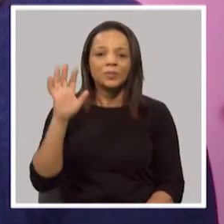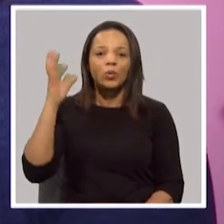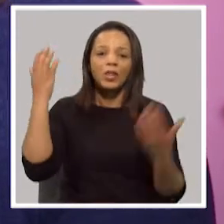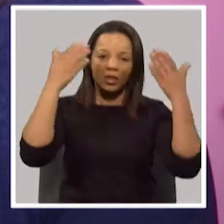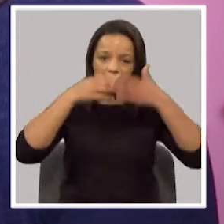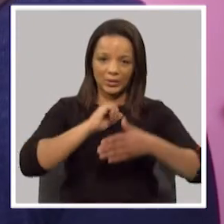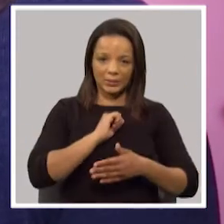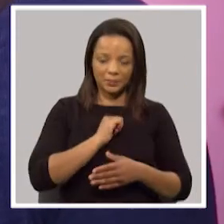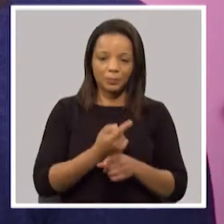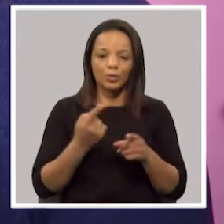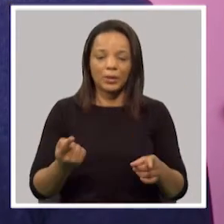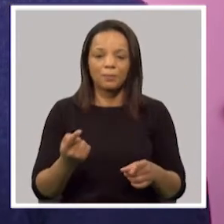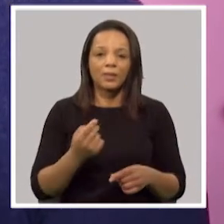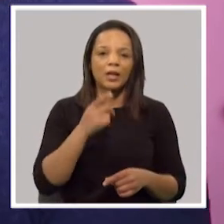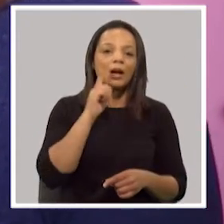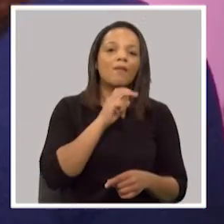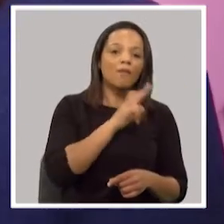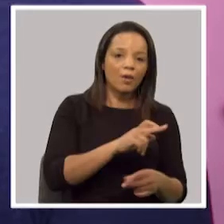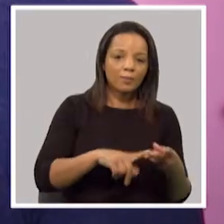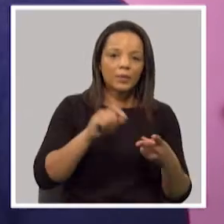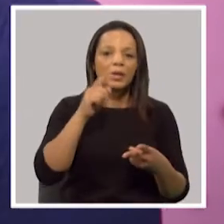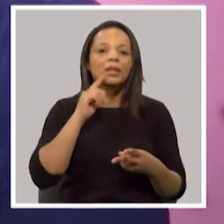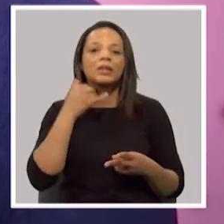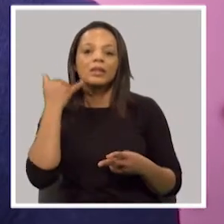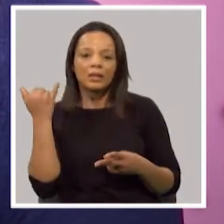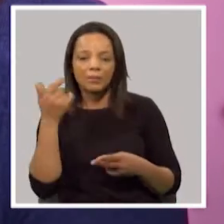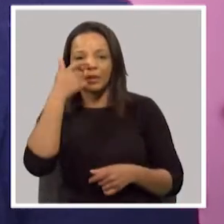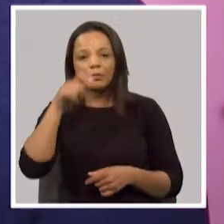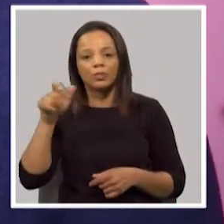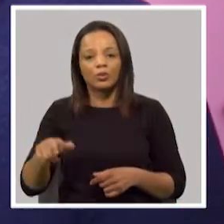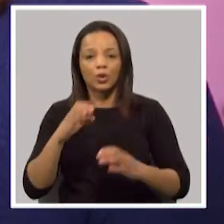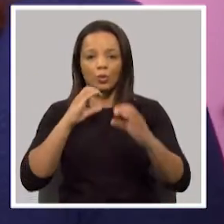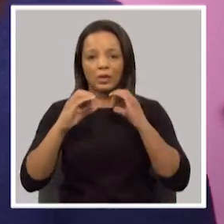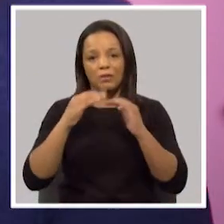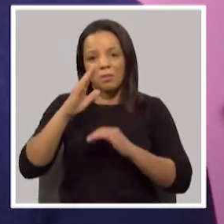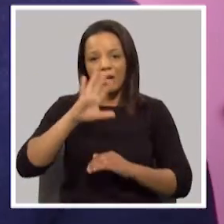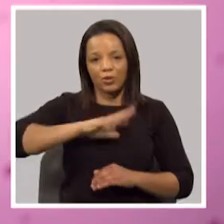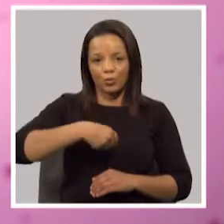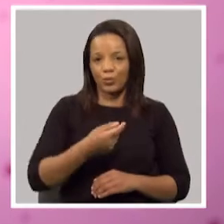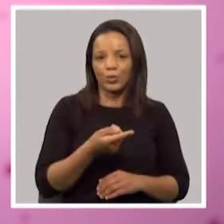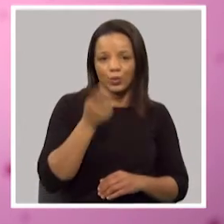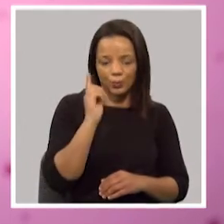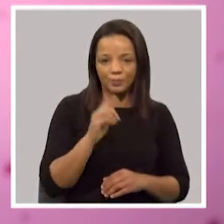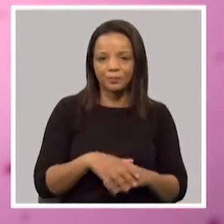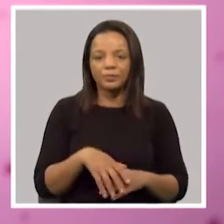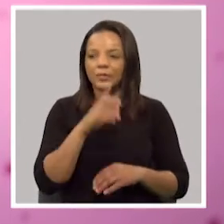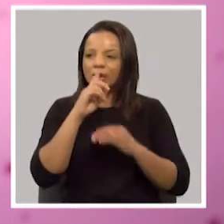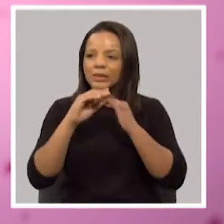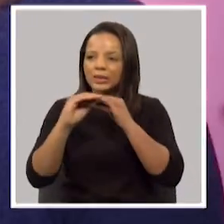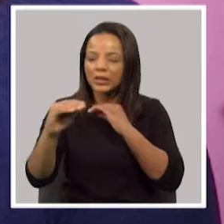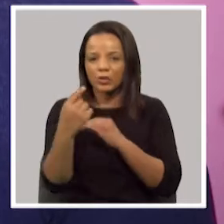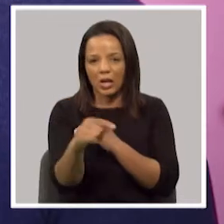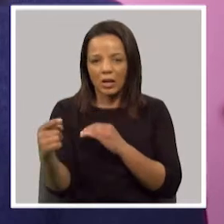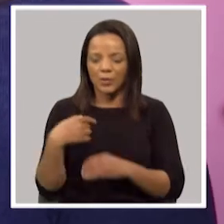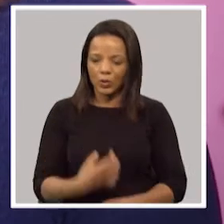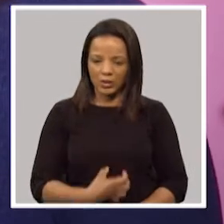momento alto da nossa noite, porque tanto a minha avó como a minha tia não eram as pessoas mais comunicativas do mundo. Havia assim muito